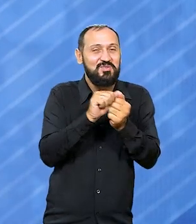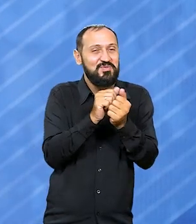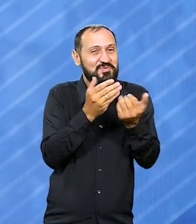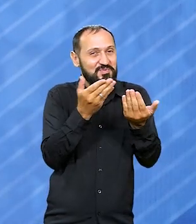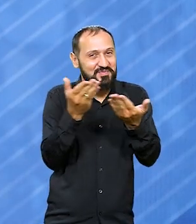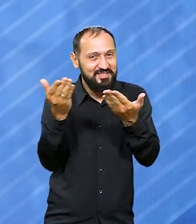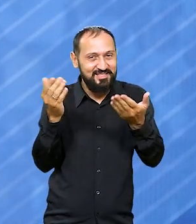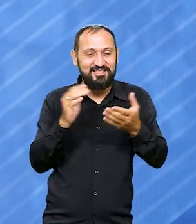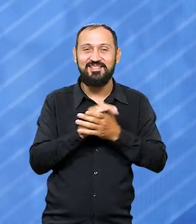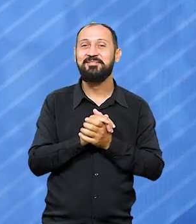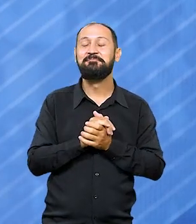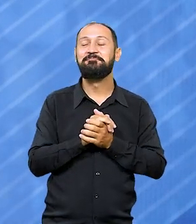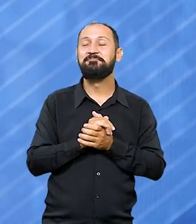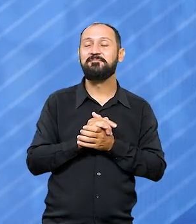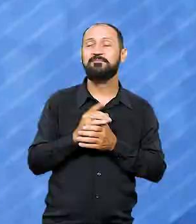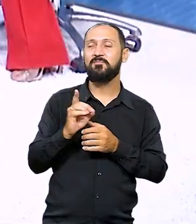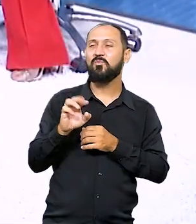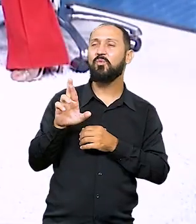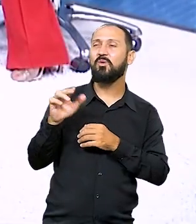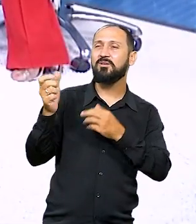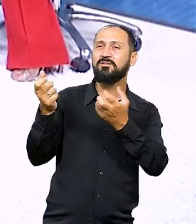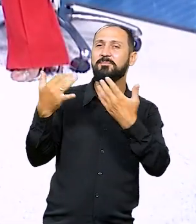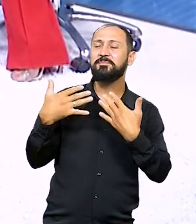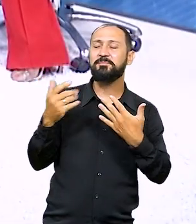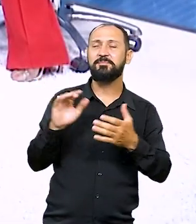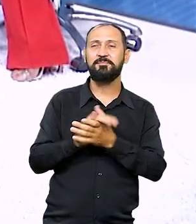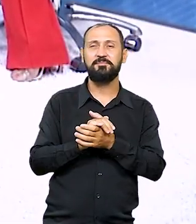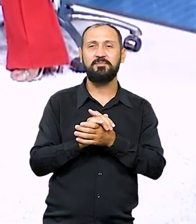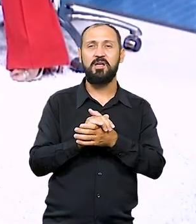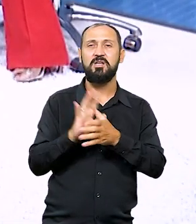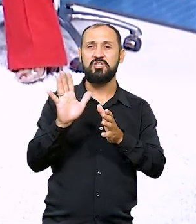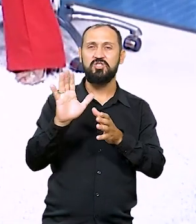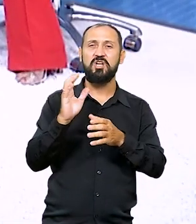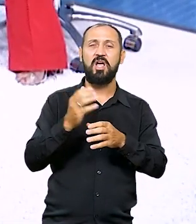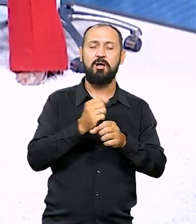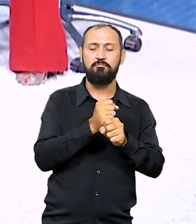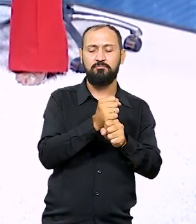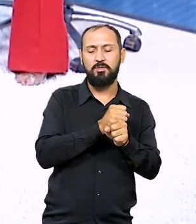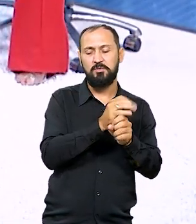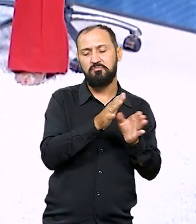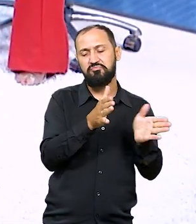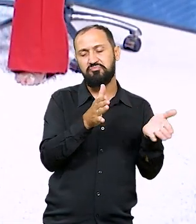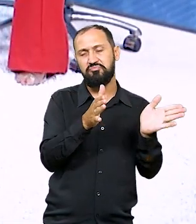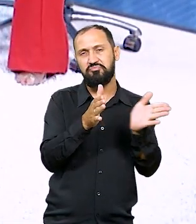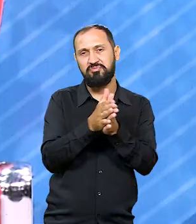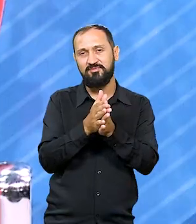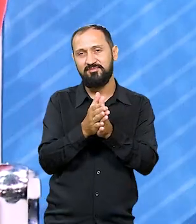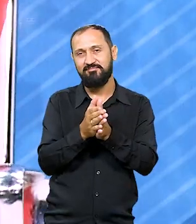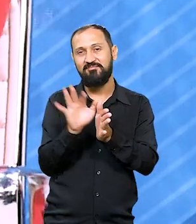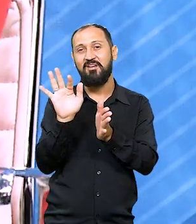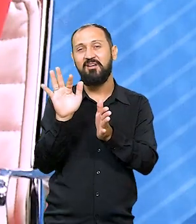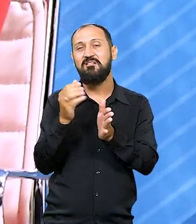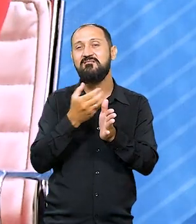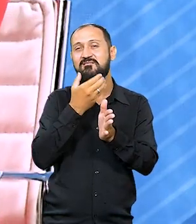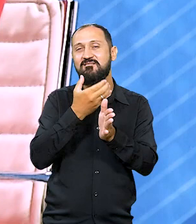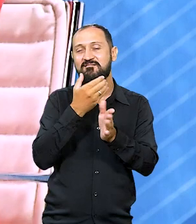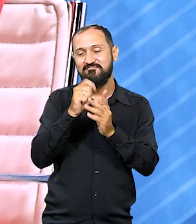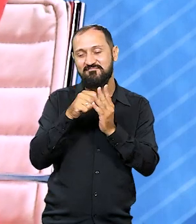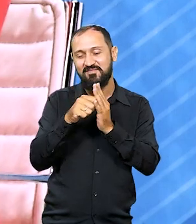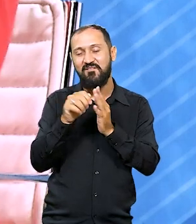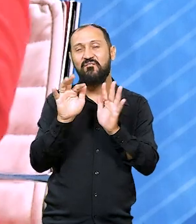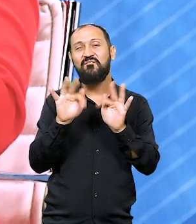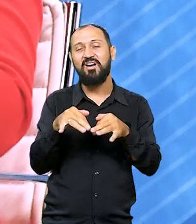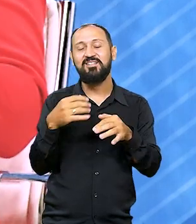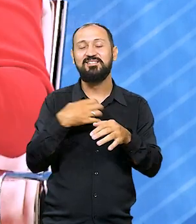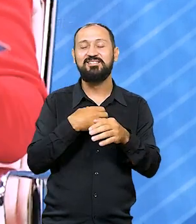aqui no OAB em Debate hoje com vocês. Doutora, final do ano chegou, na